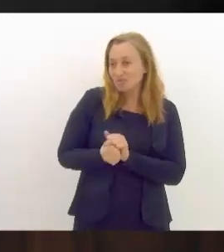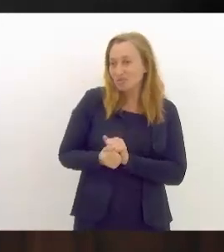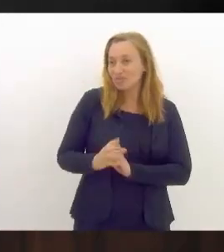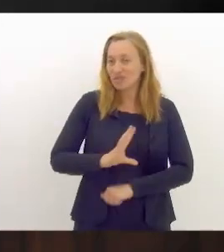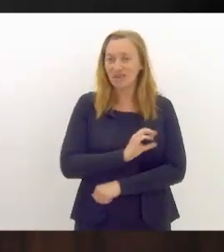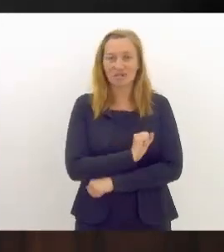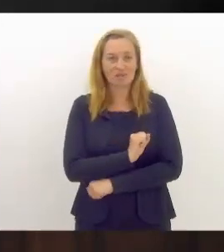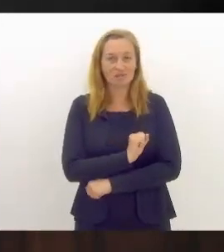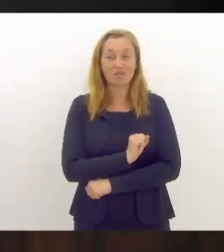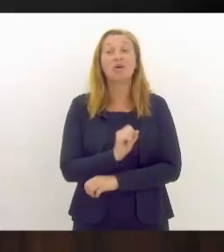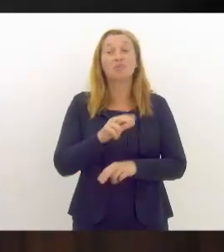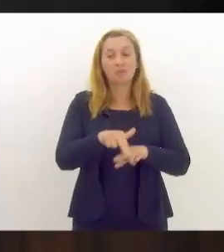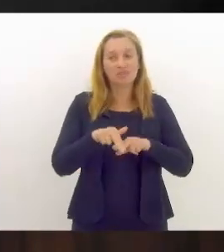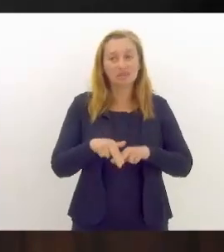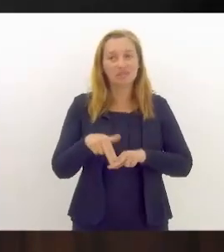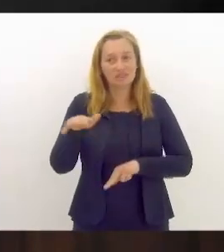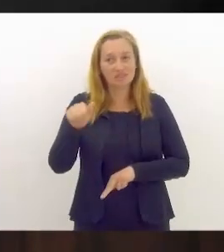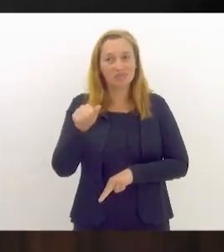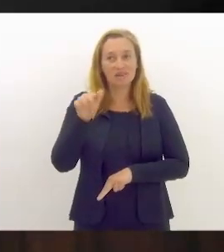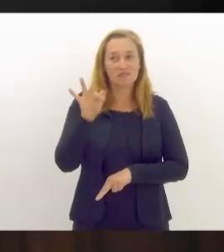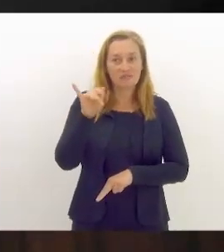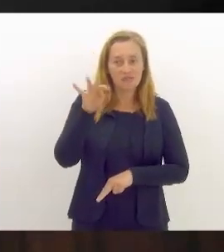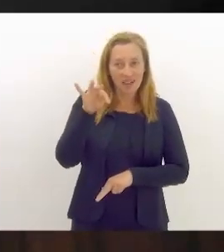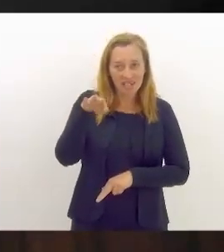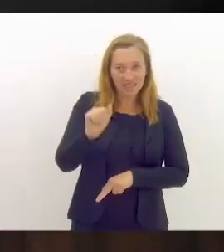lado por isso eu queria chamar Fátima